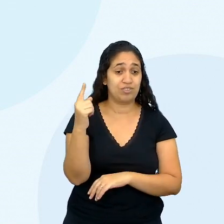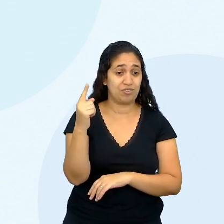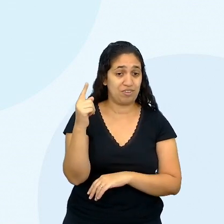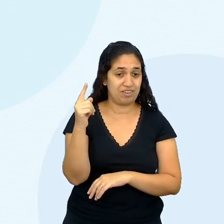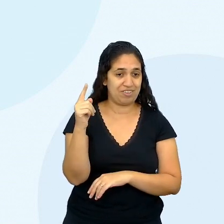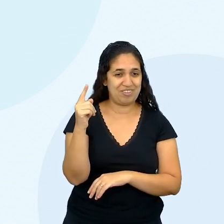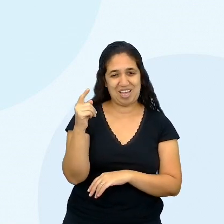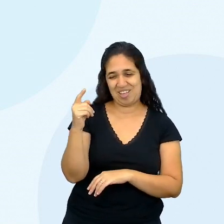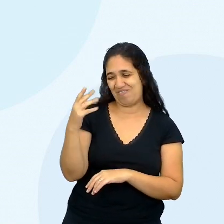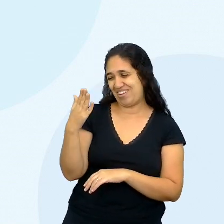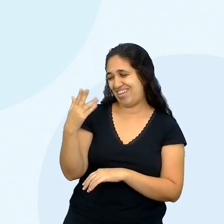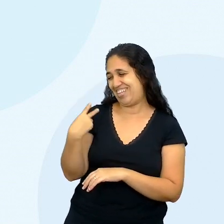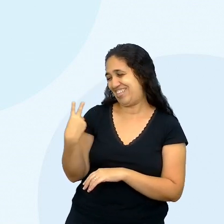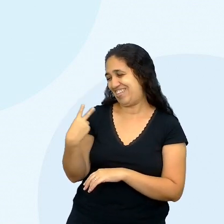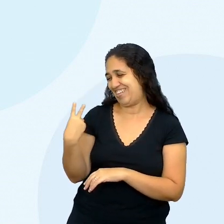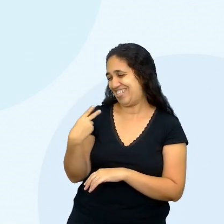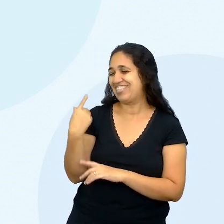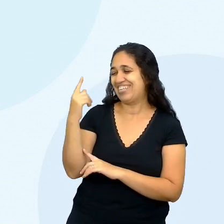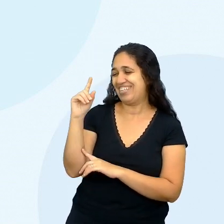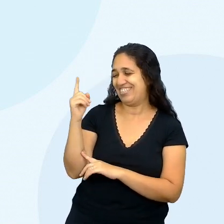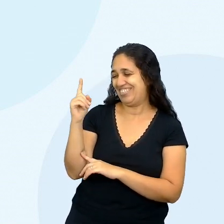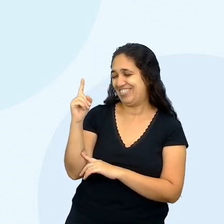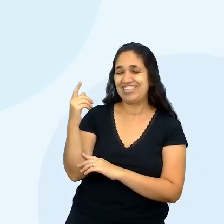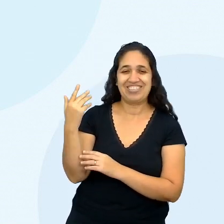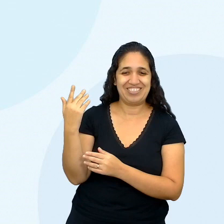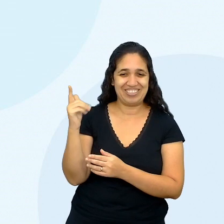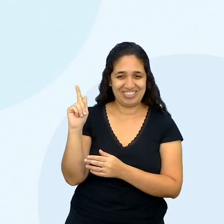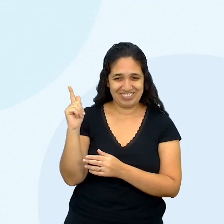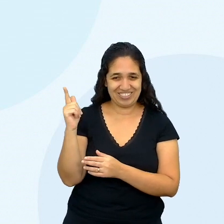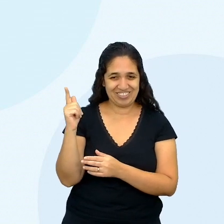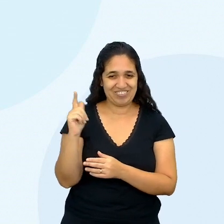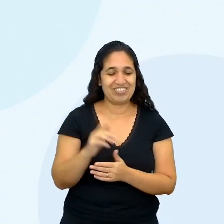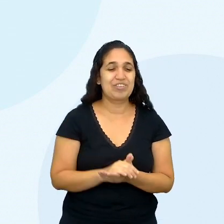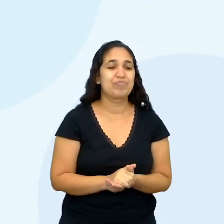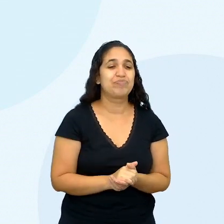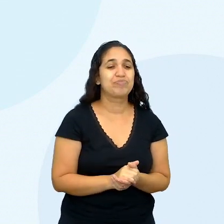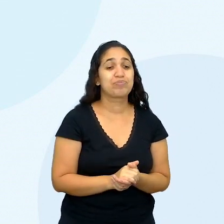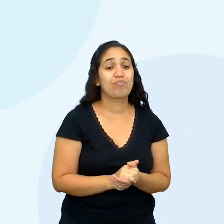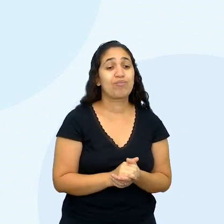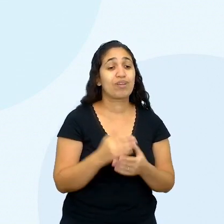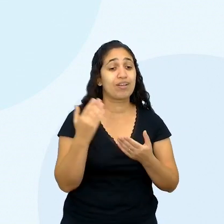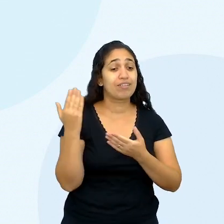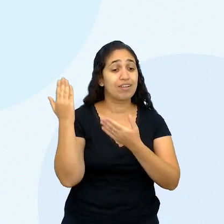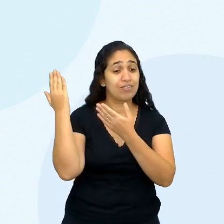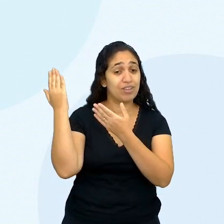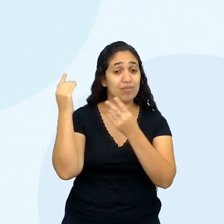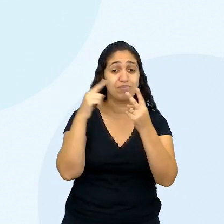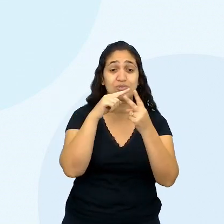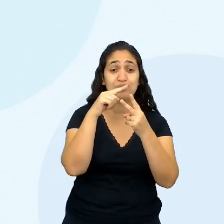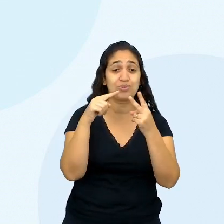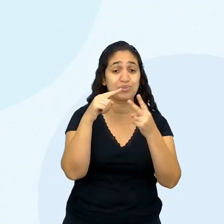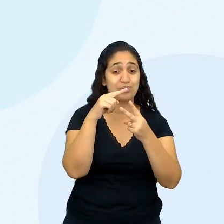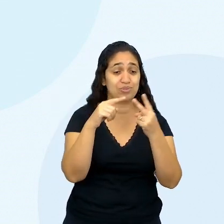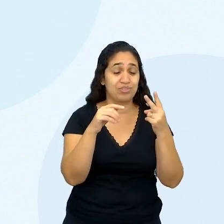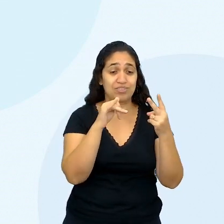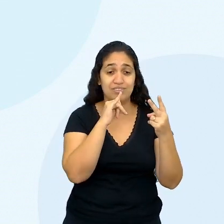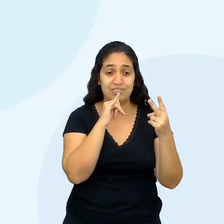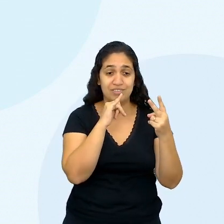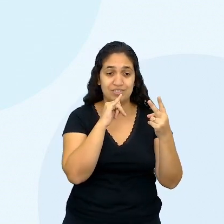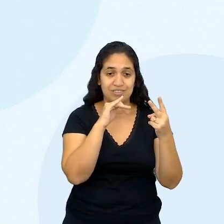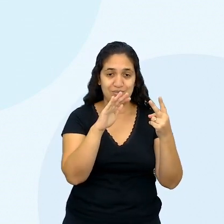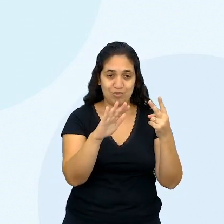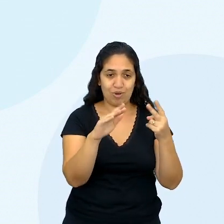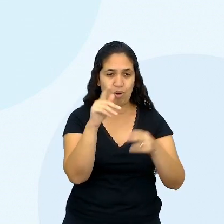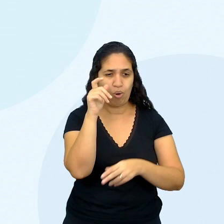puxando sardinha aqui para nós, né, Gi, que a gente é do componente de geografia. Aí nós temos dois exemplos, então o que é importante a